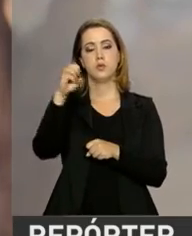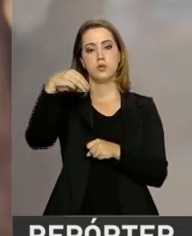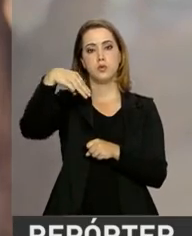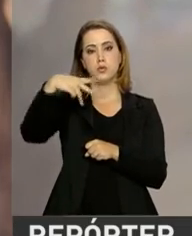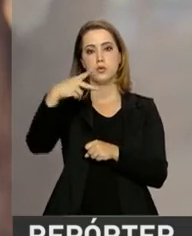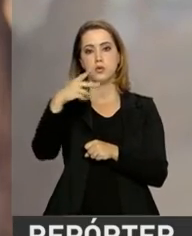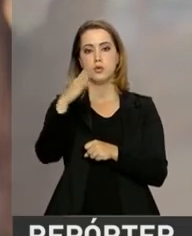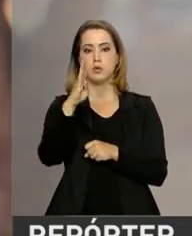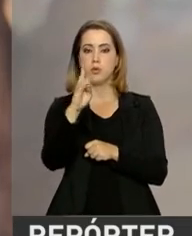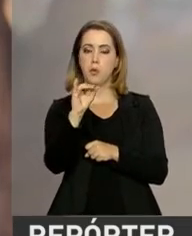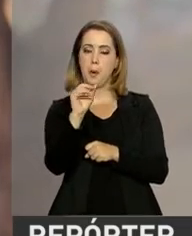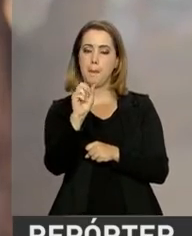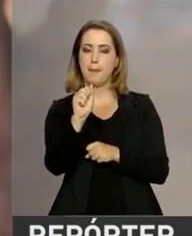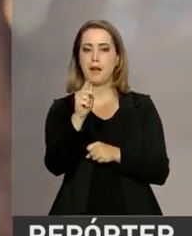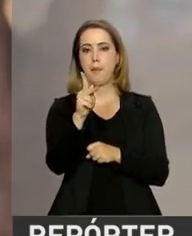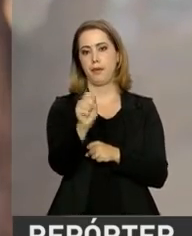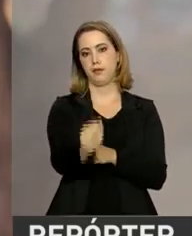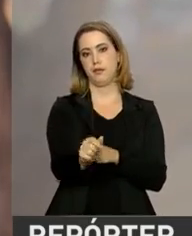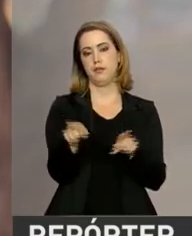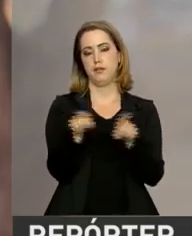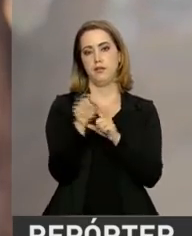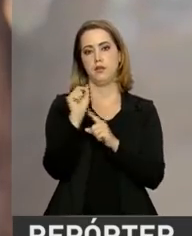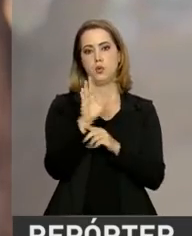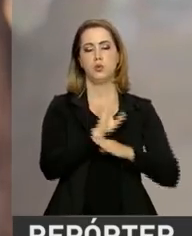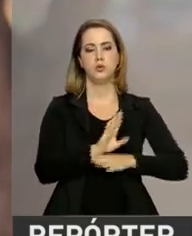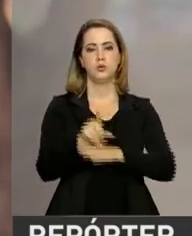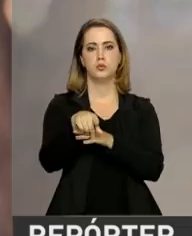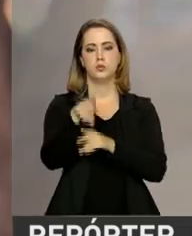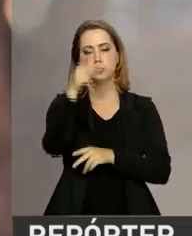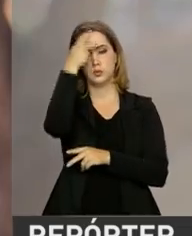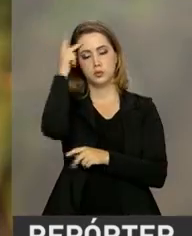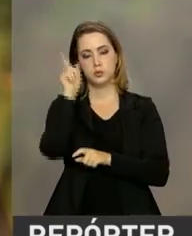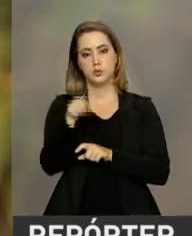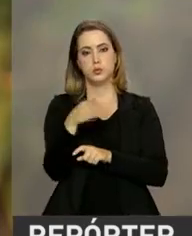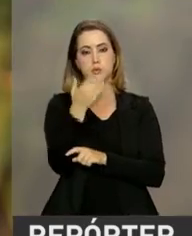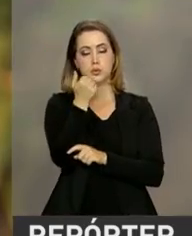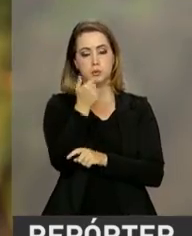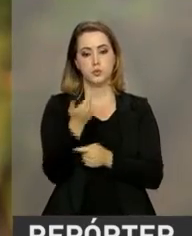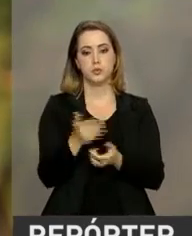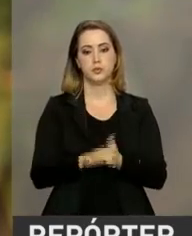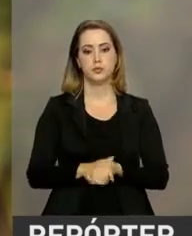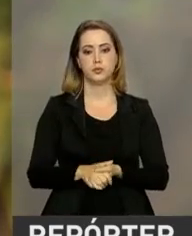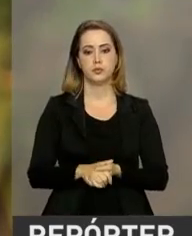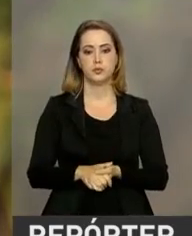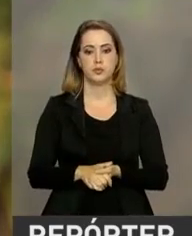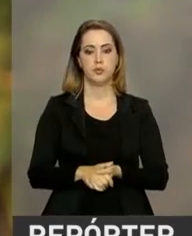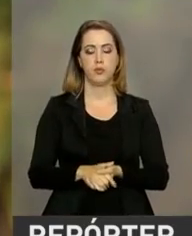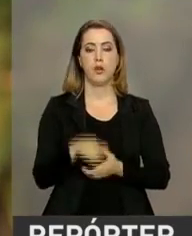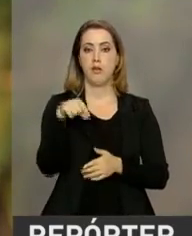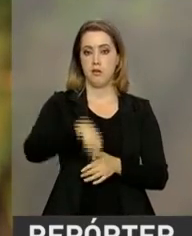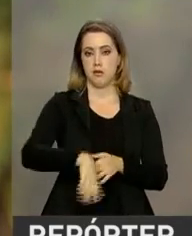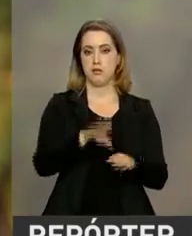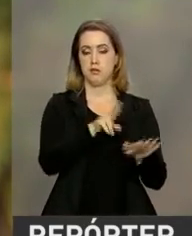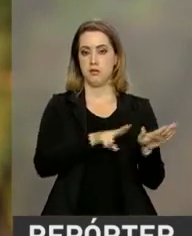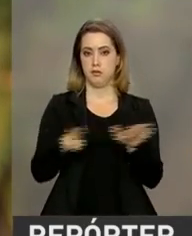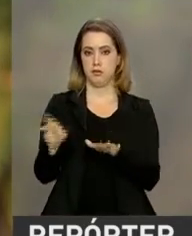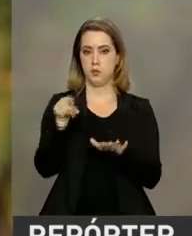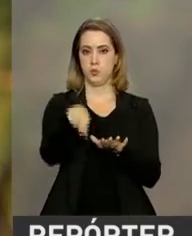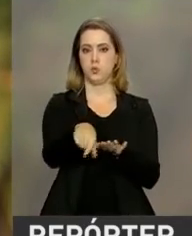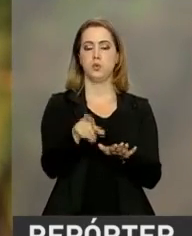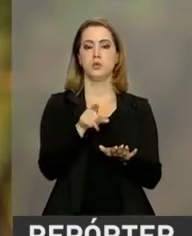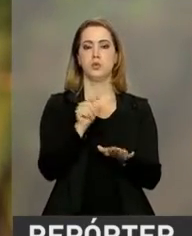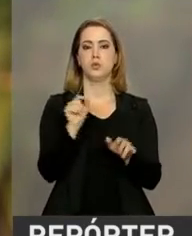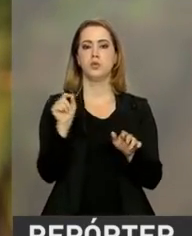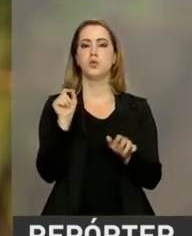vai desenvolver atividades que aproximam o público do cultivo de alimentos e da ciência a semana é nacional de ciência e tecnologia eu acho que ela vai fazer